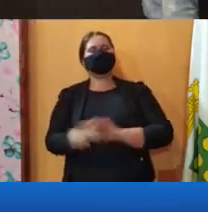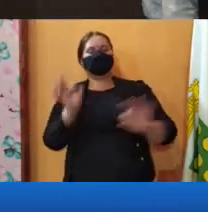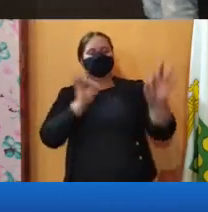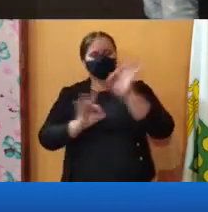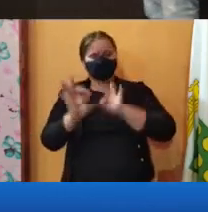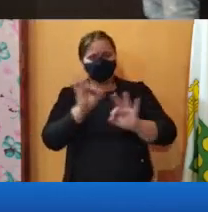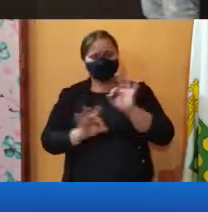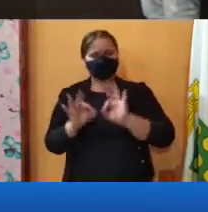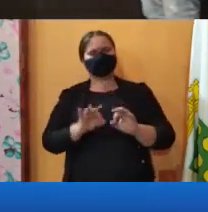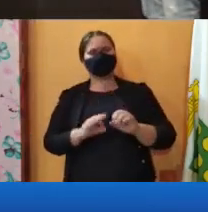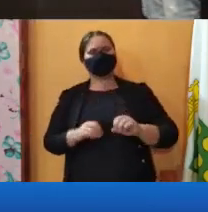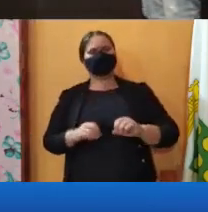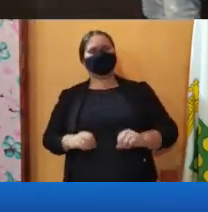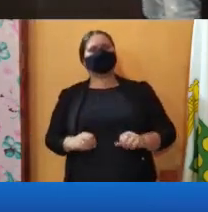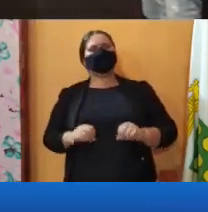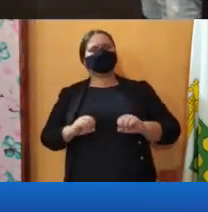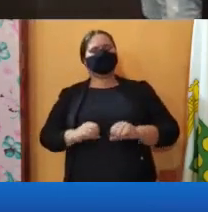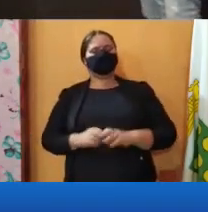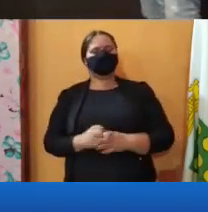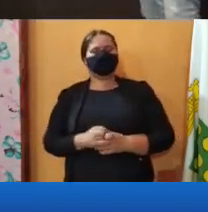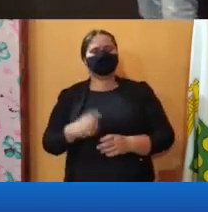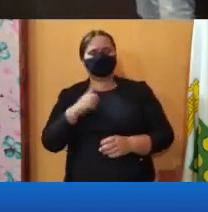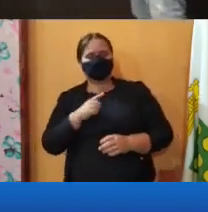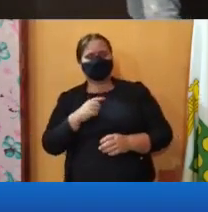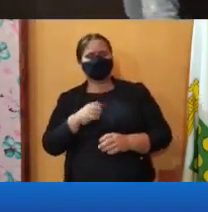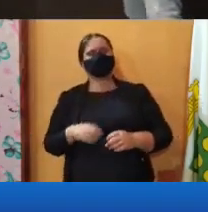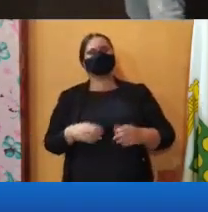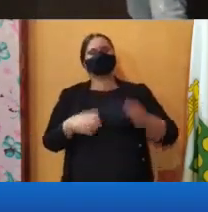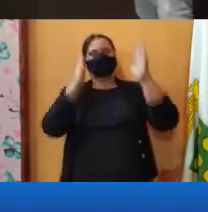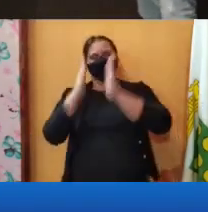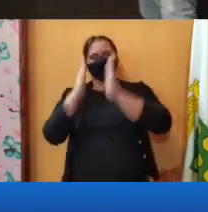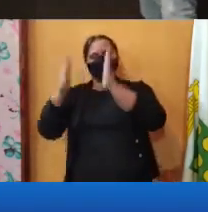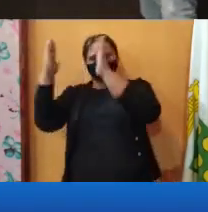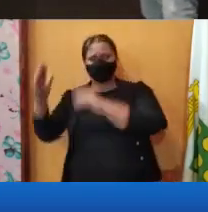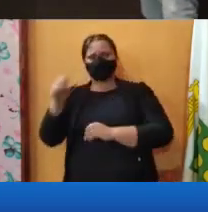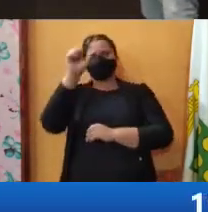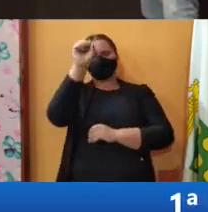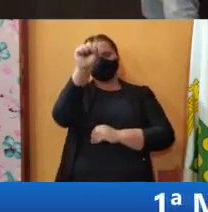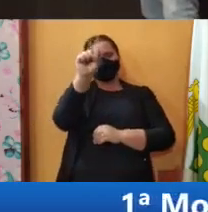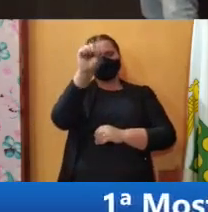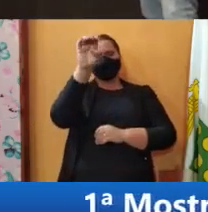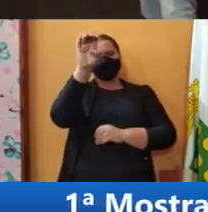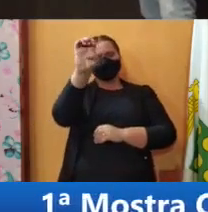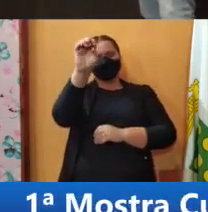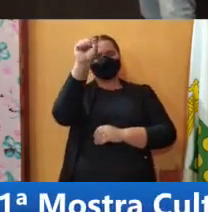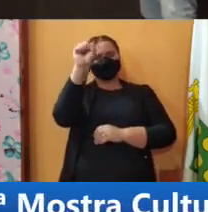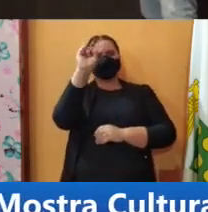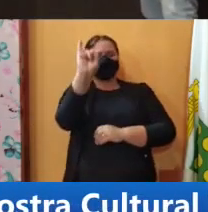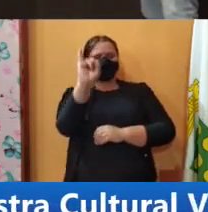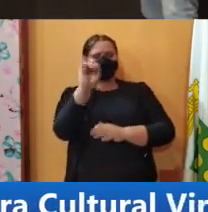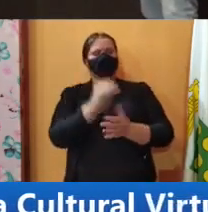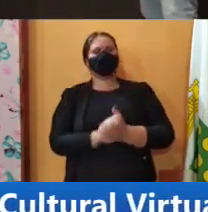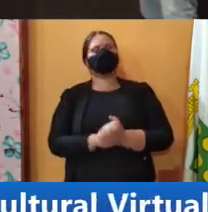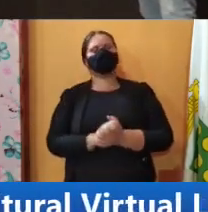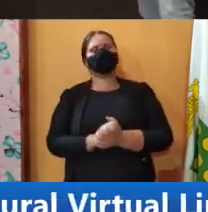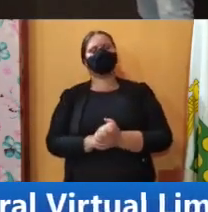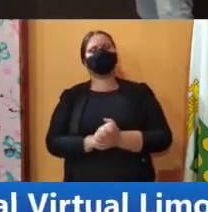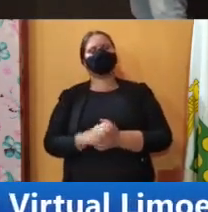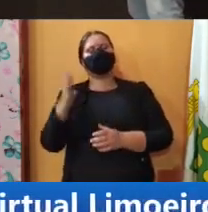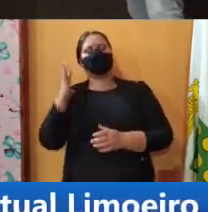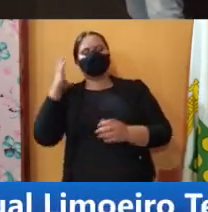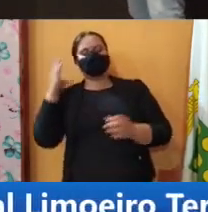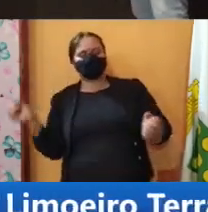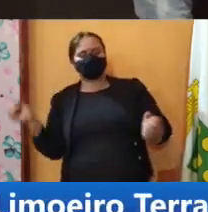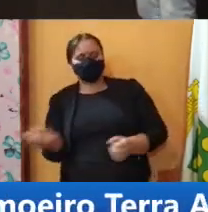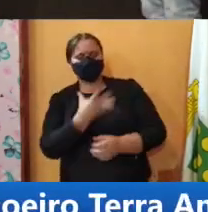não gastar dinheiro de limoeiro na biblioteca do César. Mas nós vamos entregar aquela biblioteca inteiramente rejuvenescida para